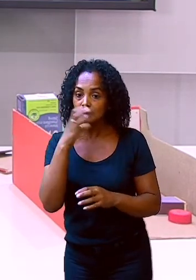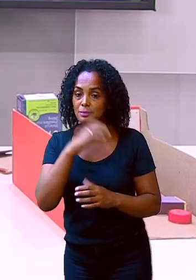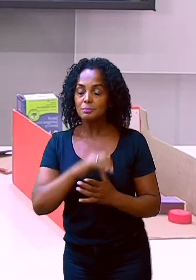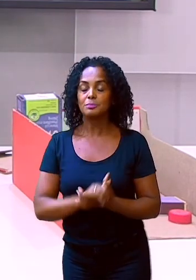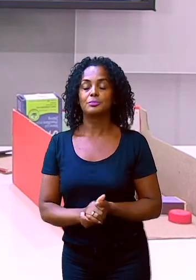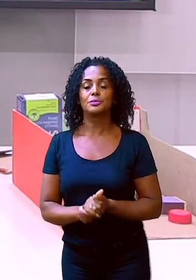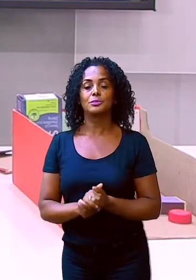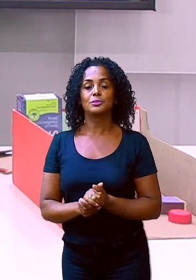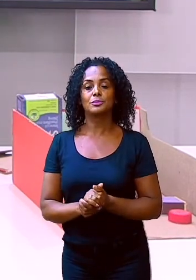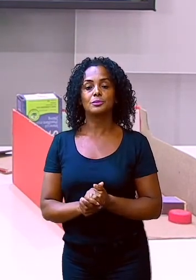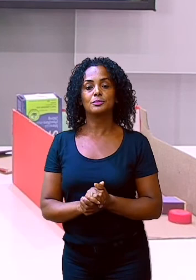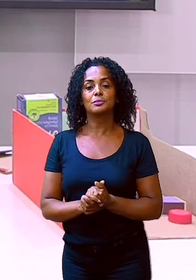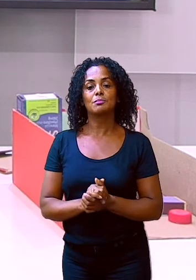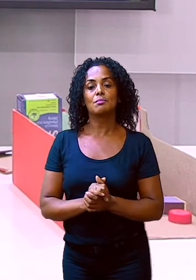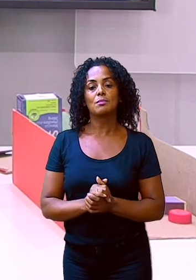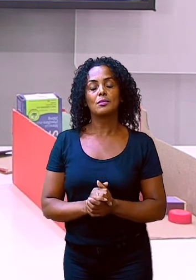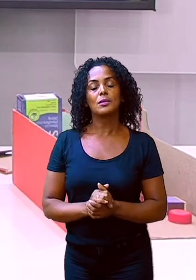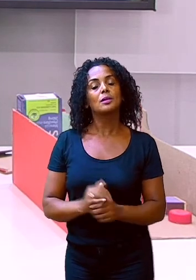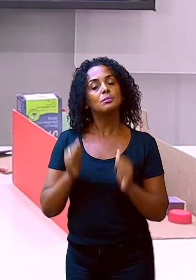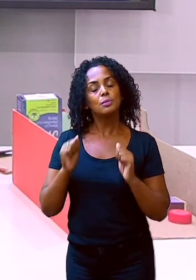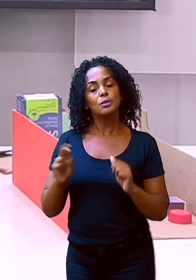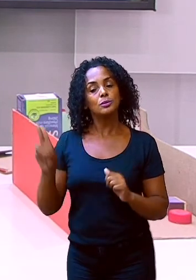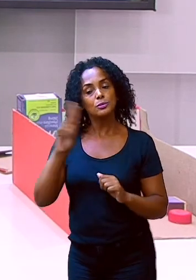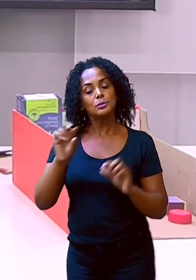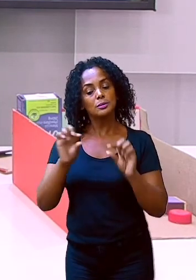utilizar a régua.